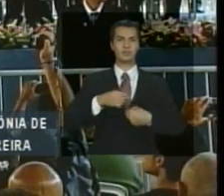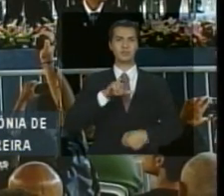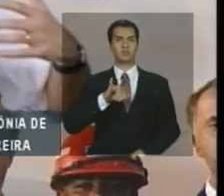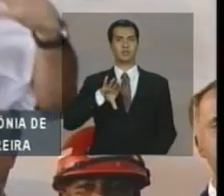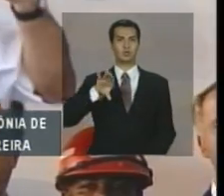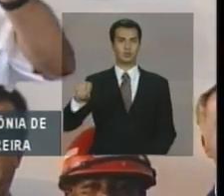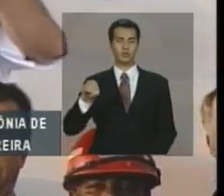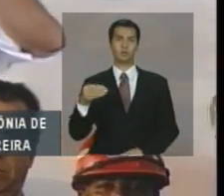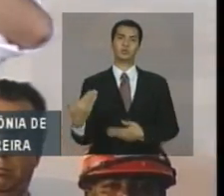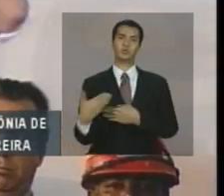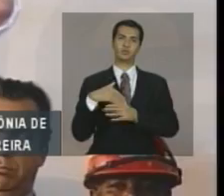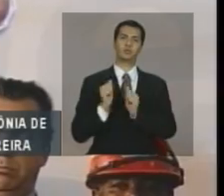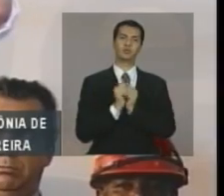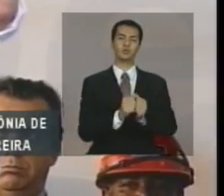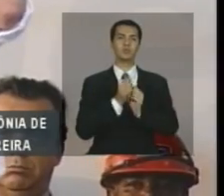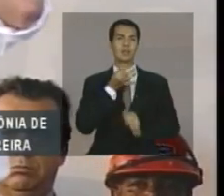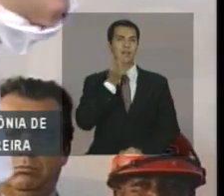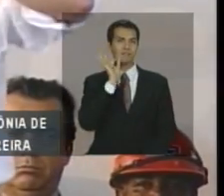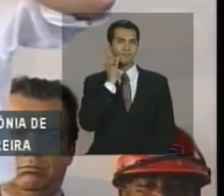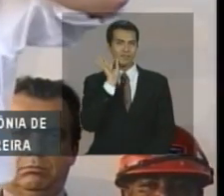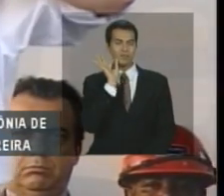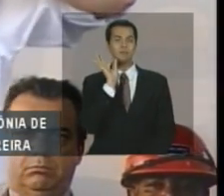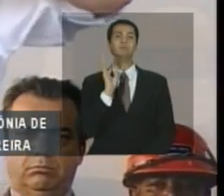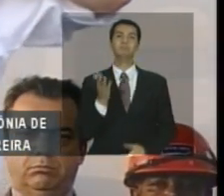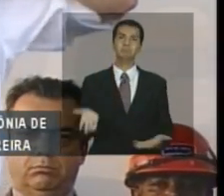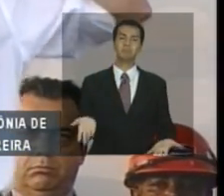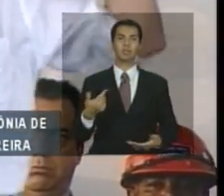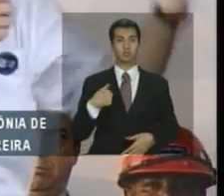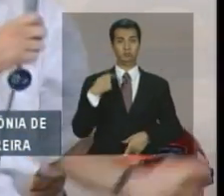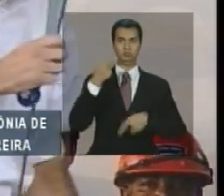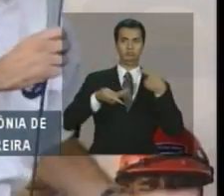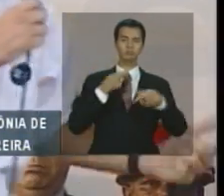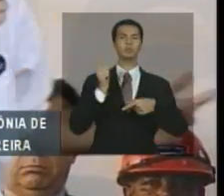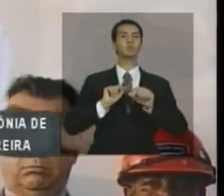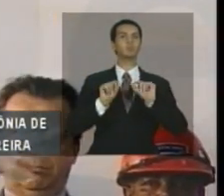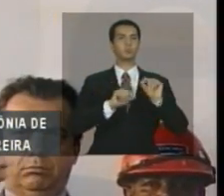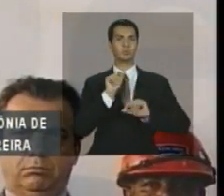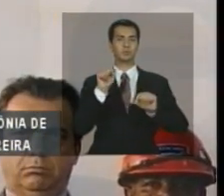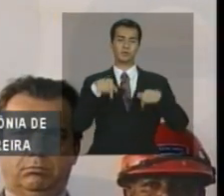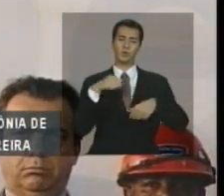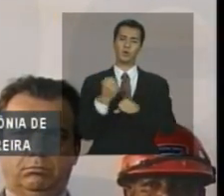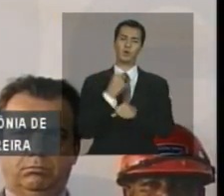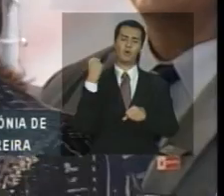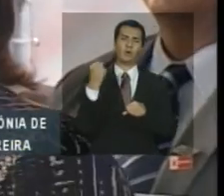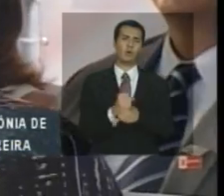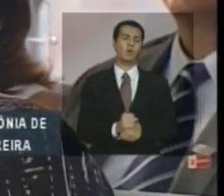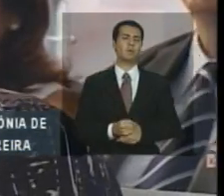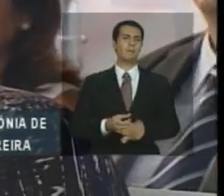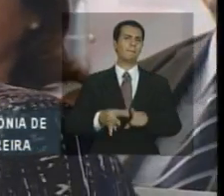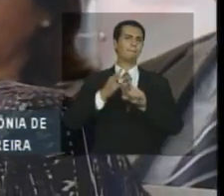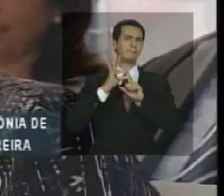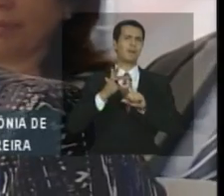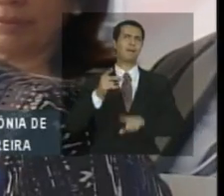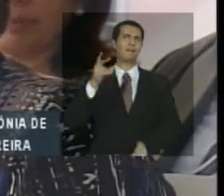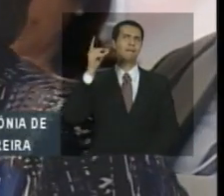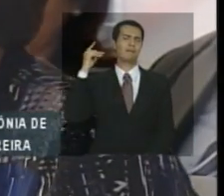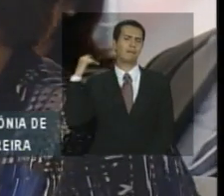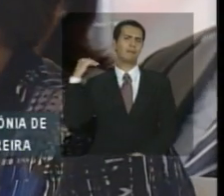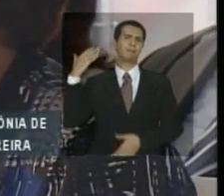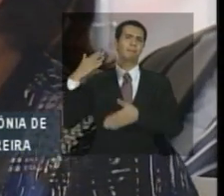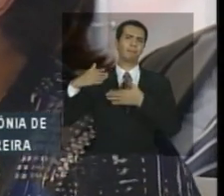e eu disse para ela: presidenta, tem uma obra que se promete há muito tempo no Rio de Janeiro, e eu vou contar uma história mais grave ainda,